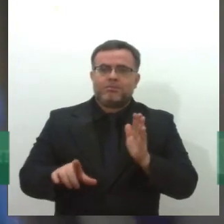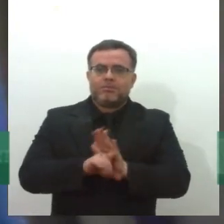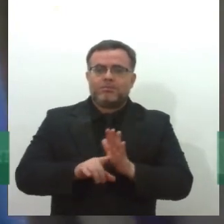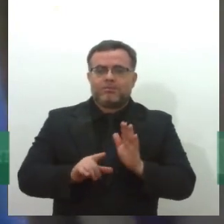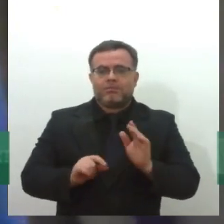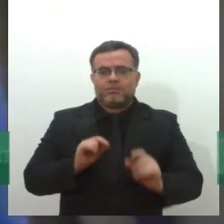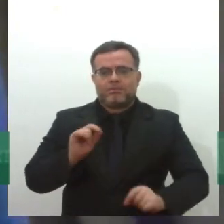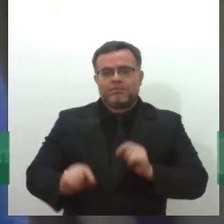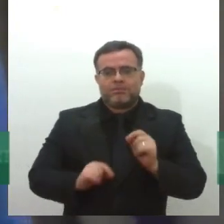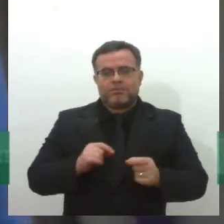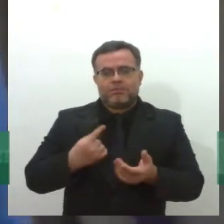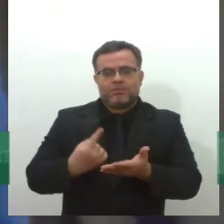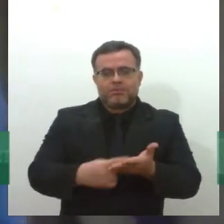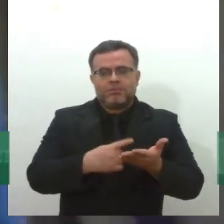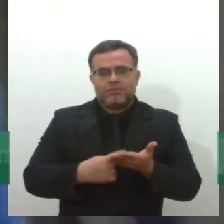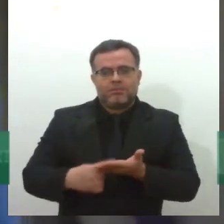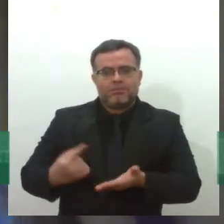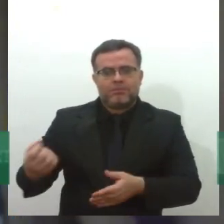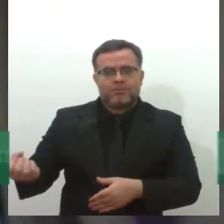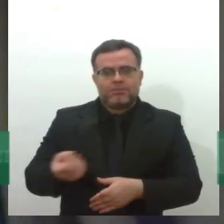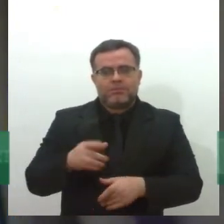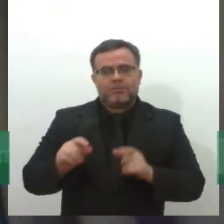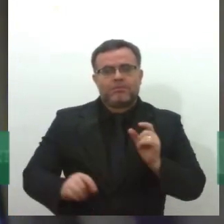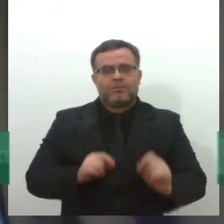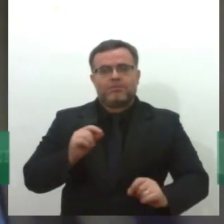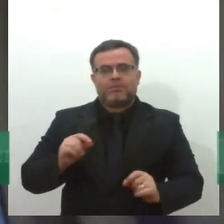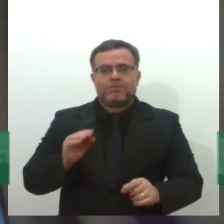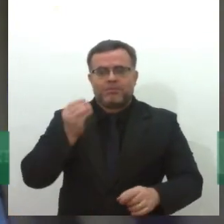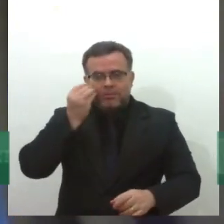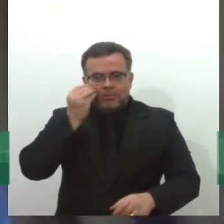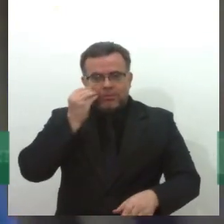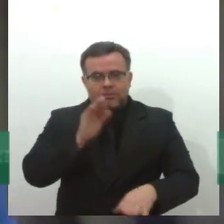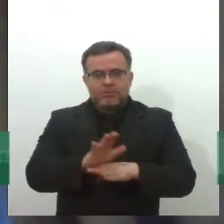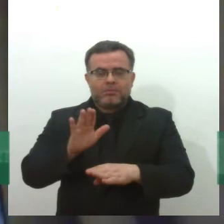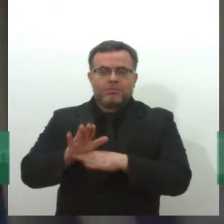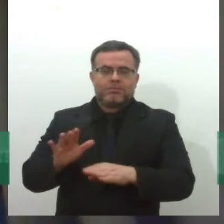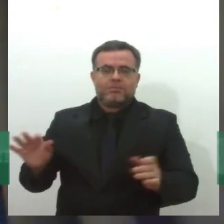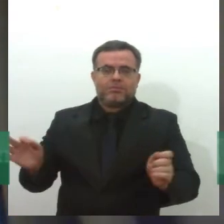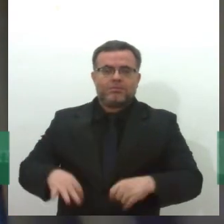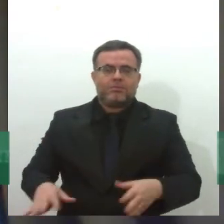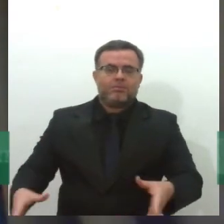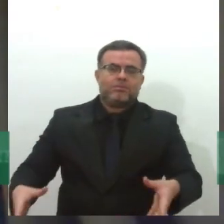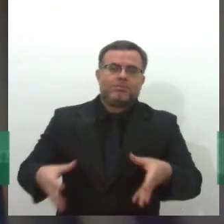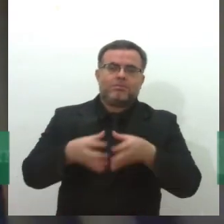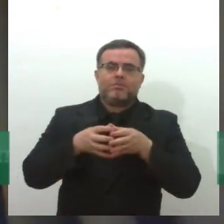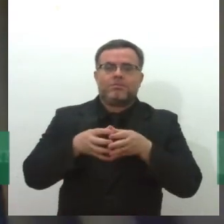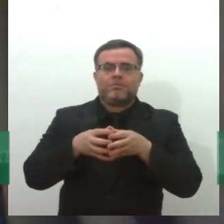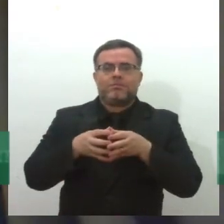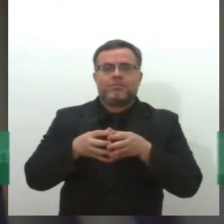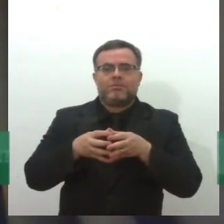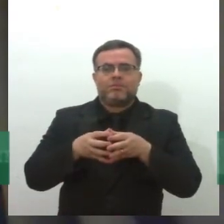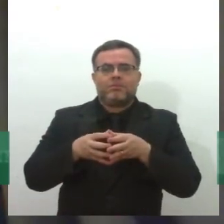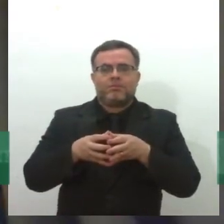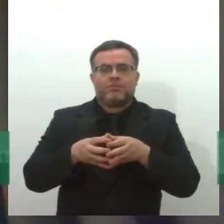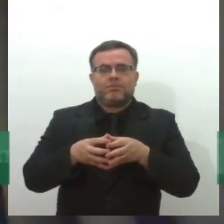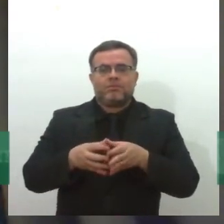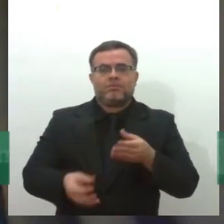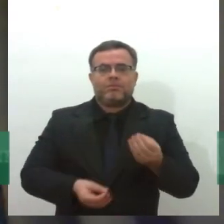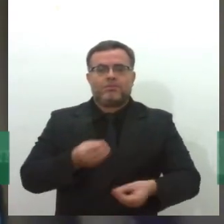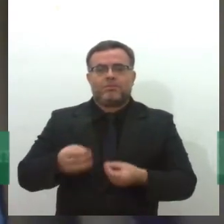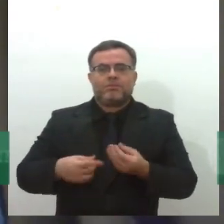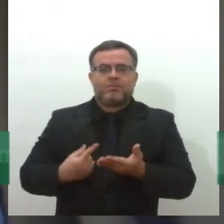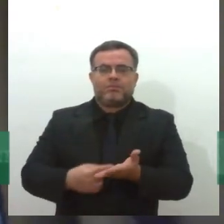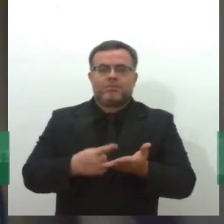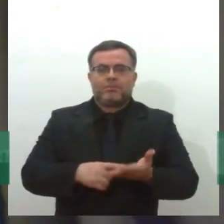eterna, até que ela mude novamente, para tratar de um problema que é conjuntural. A gente vai violar o